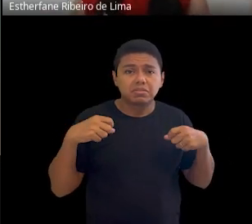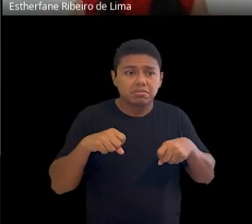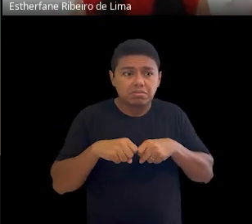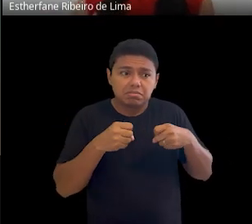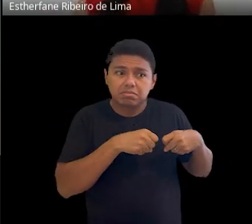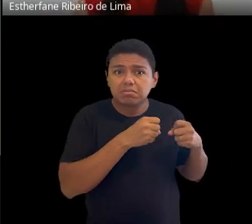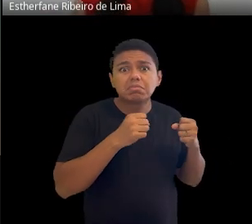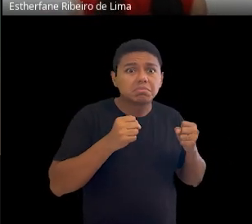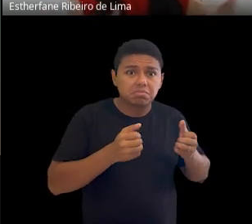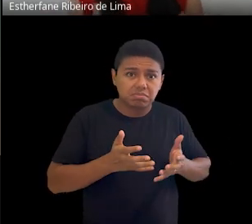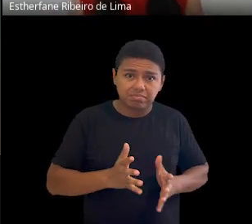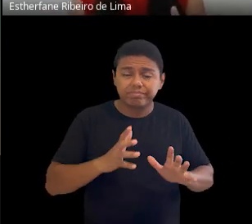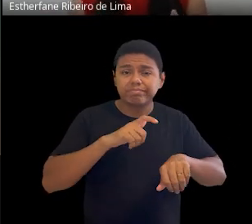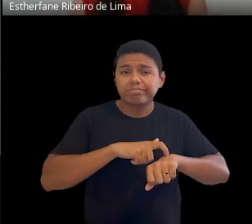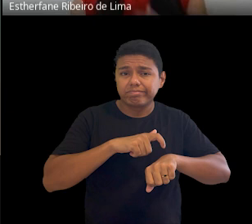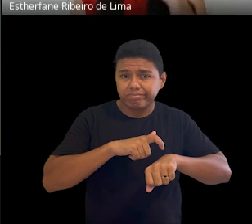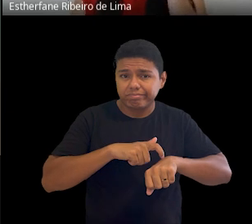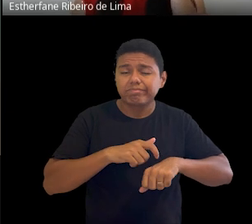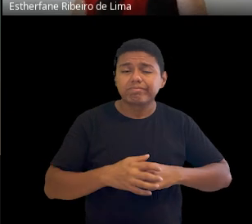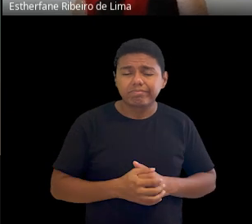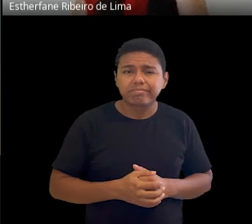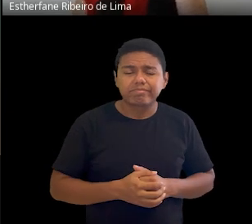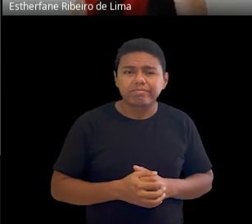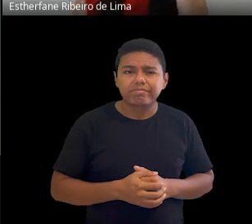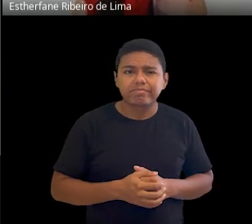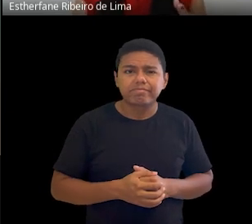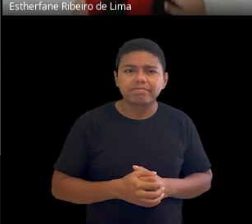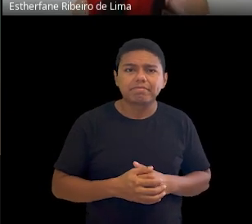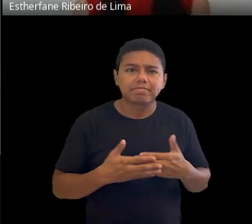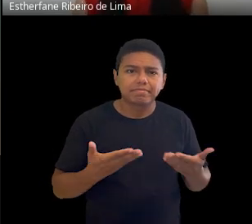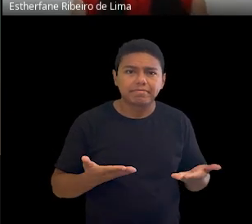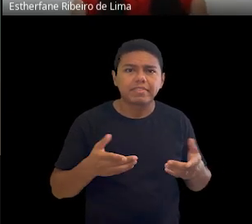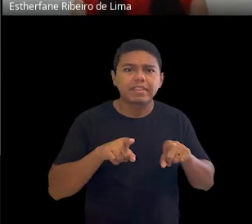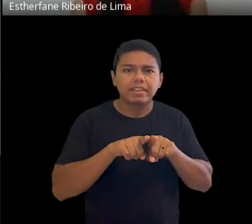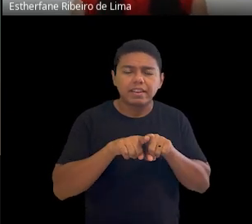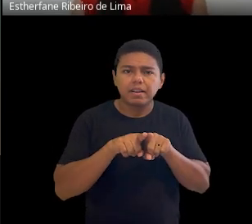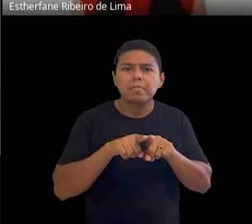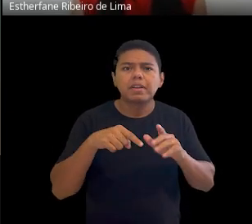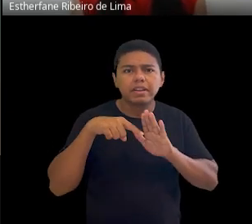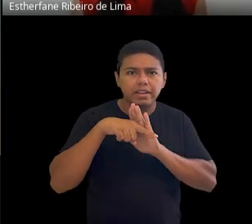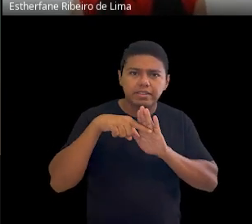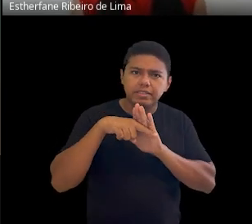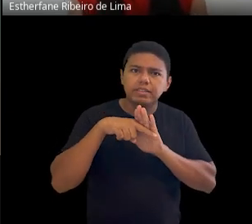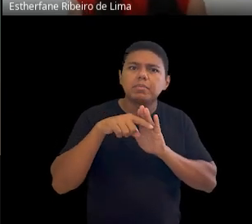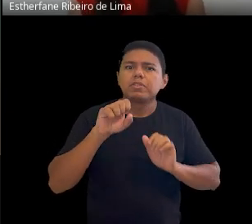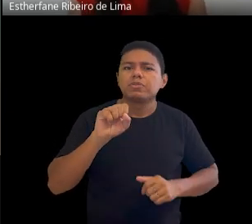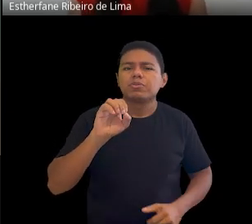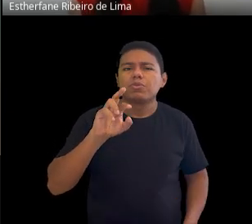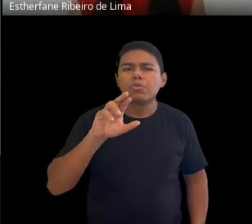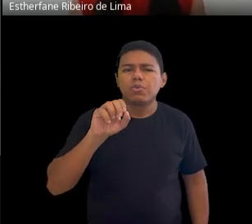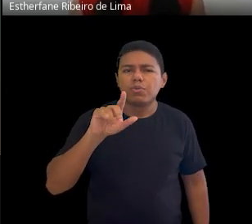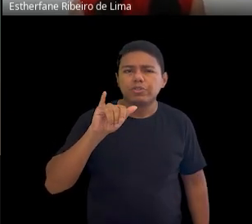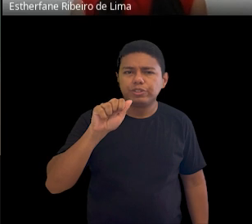5 a 8 vezes mais do que em uma gestante que não tenha diabetes gestacional. As sorologias que são essencialmente importantes através